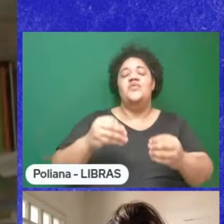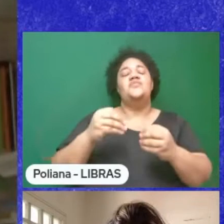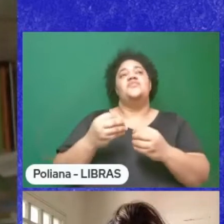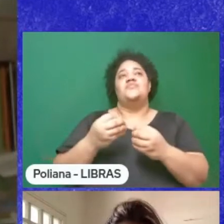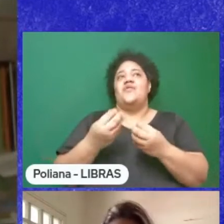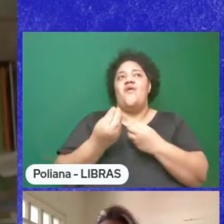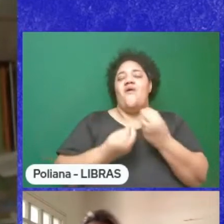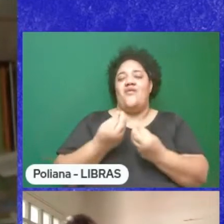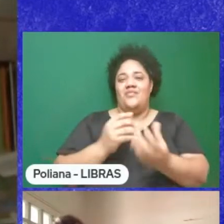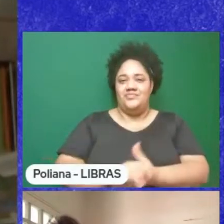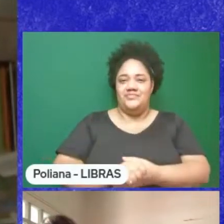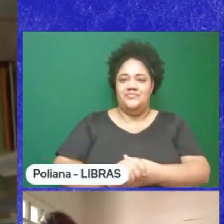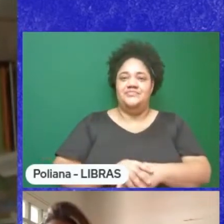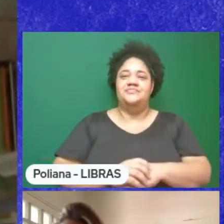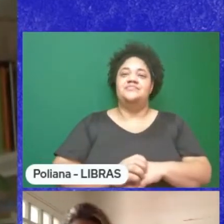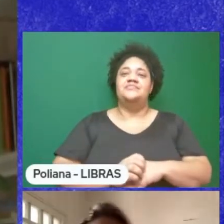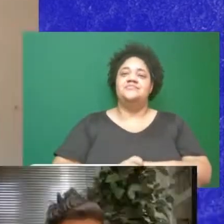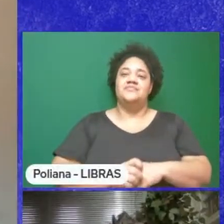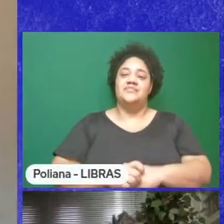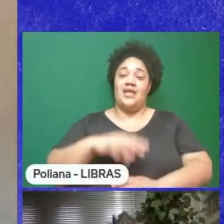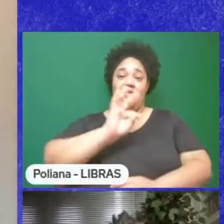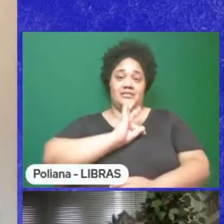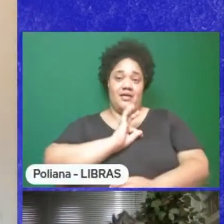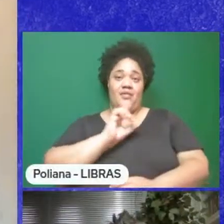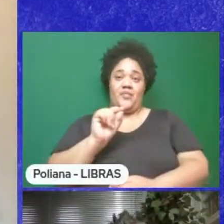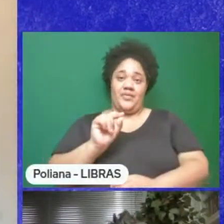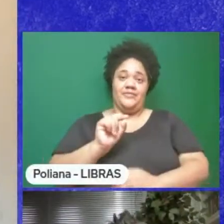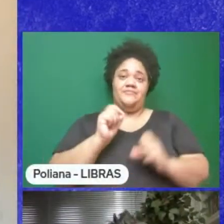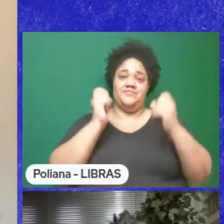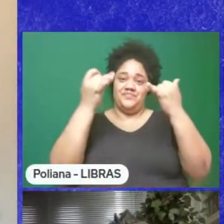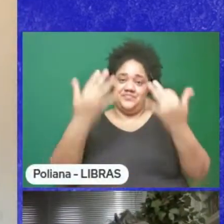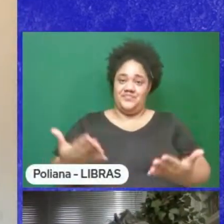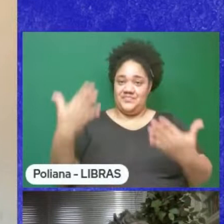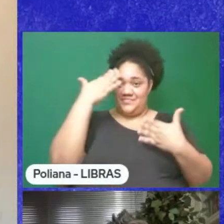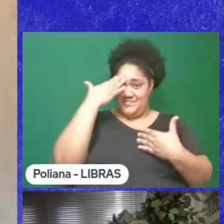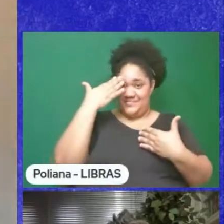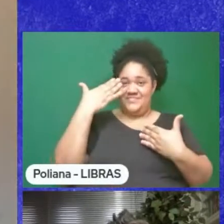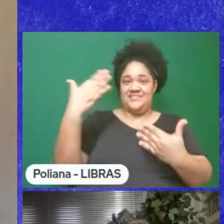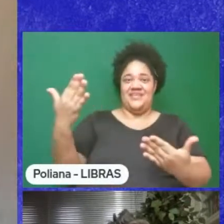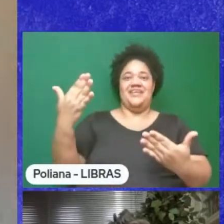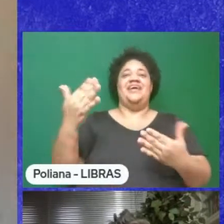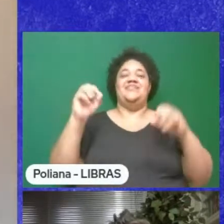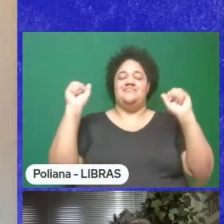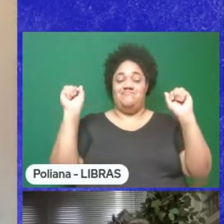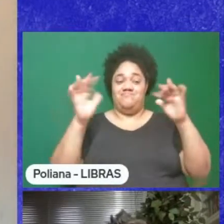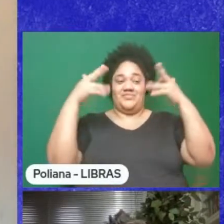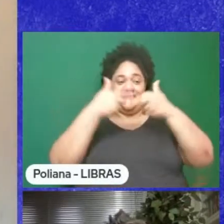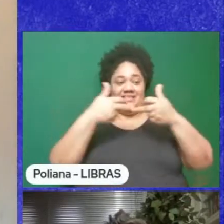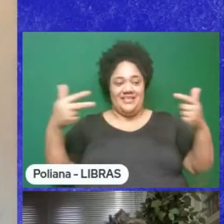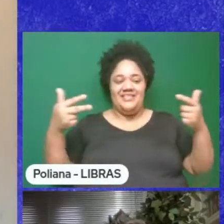baleia. É, tecnicamente falando, eu agradeço muito aos efeitos especiais, After Effects aí com a